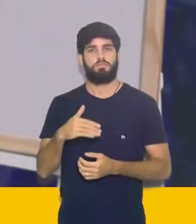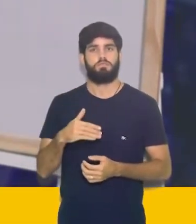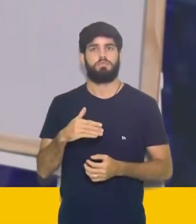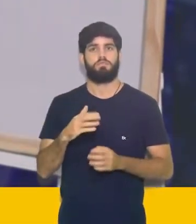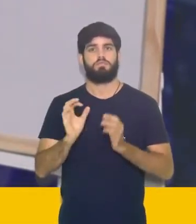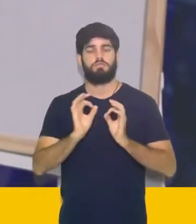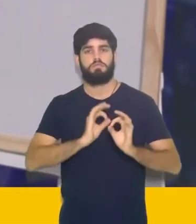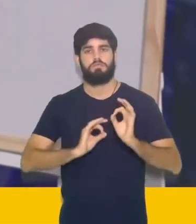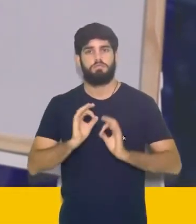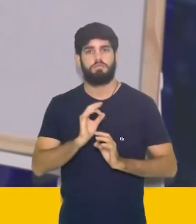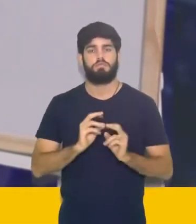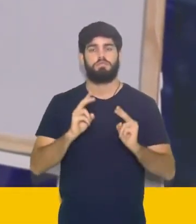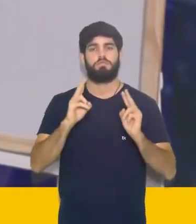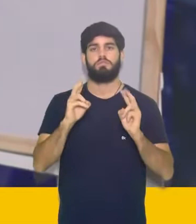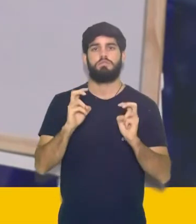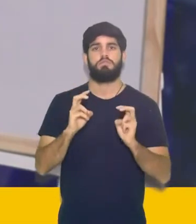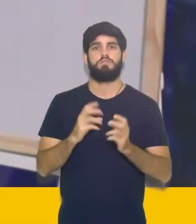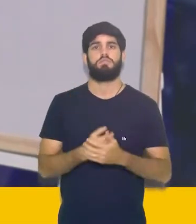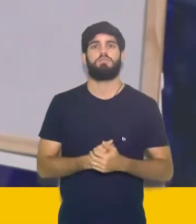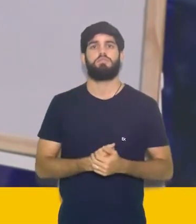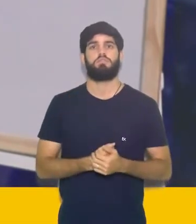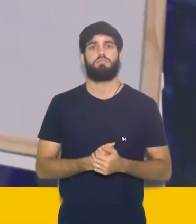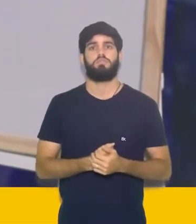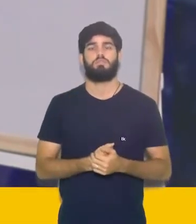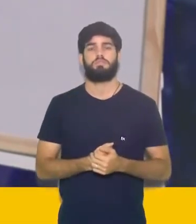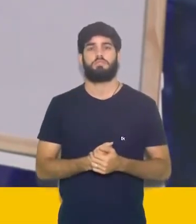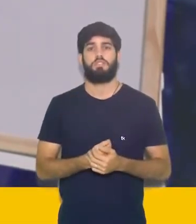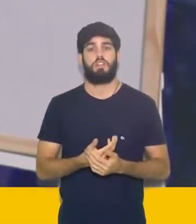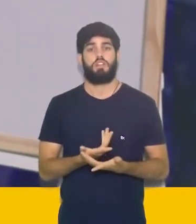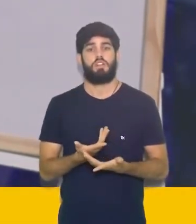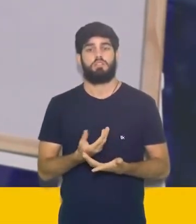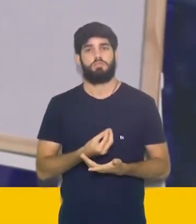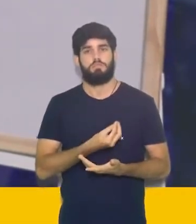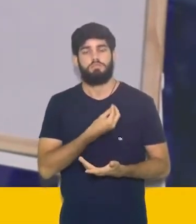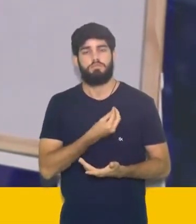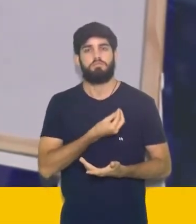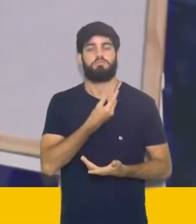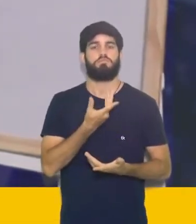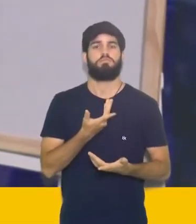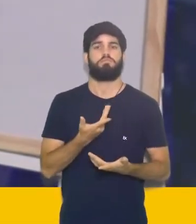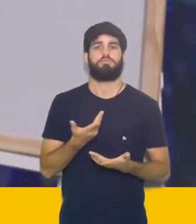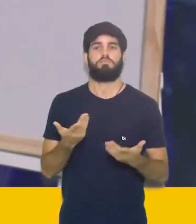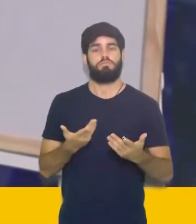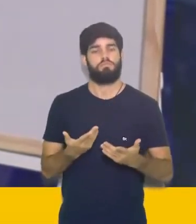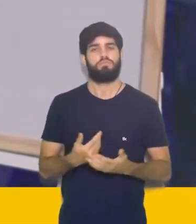eu mesma vou escolher o tema, mas vou escolher um tema bem da atualidade para que a gente